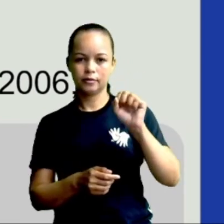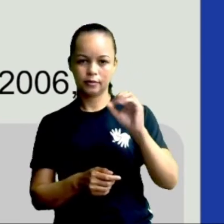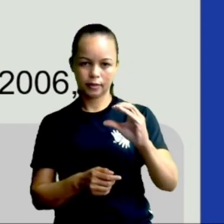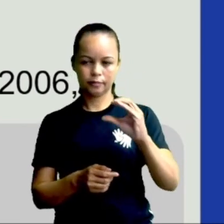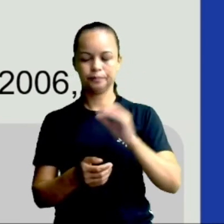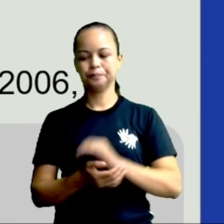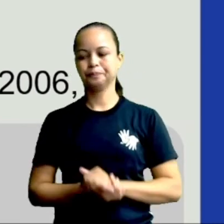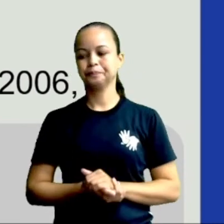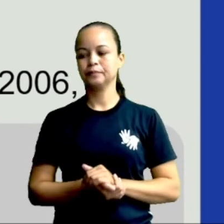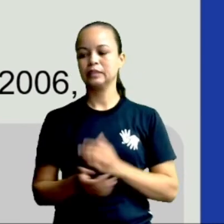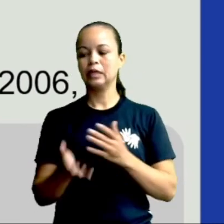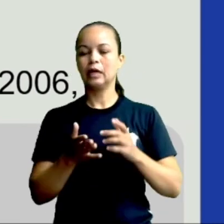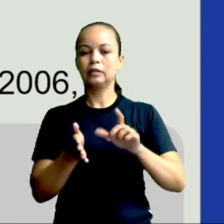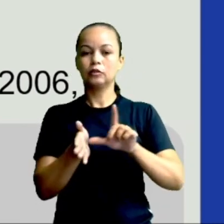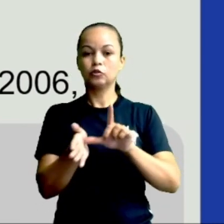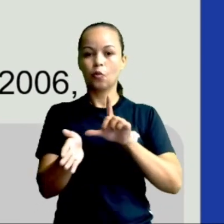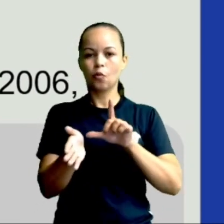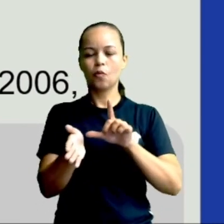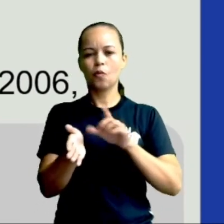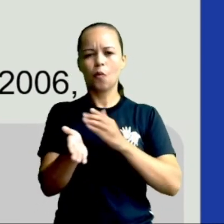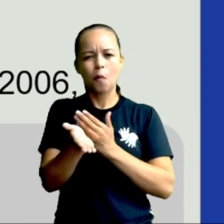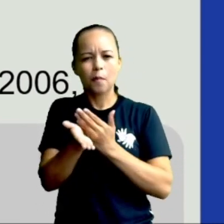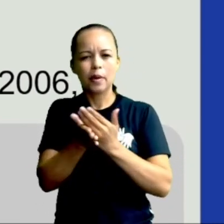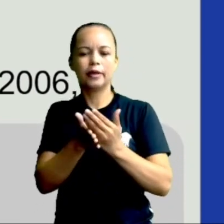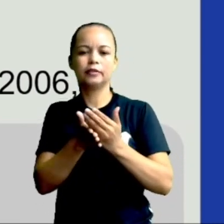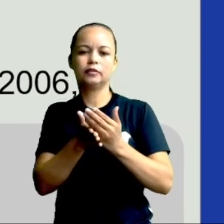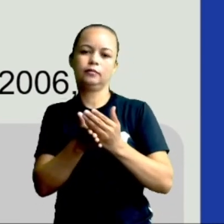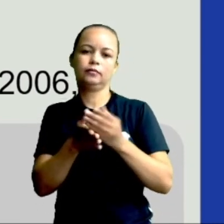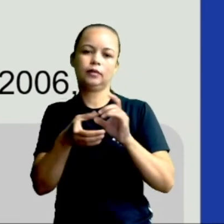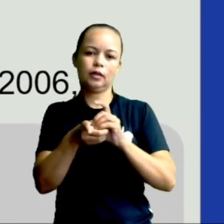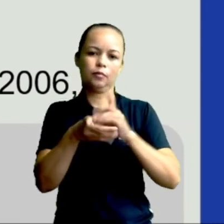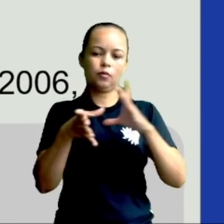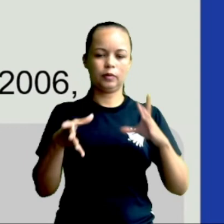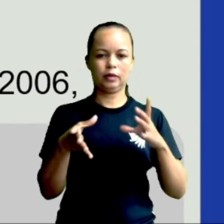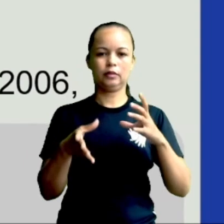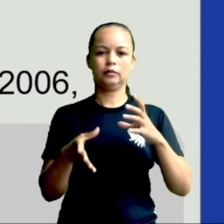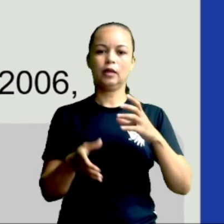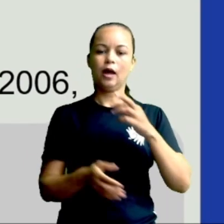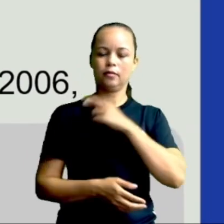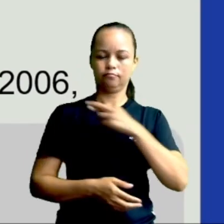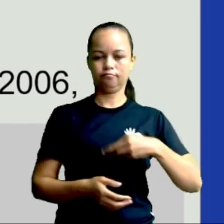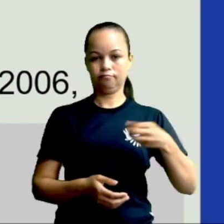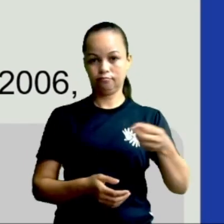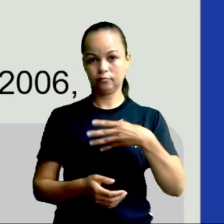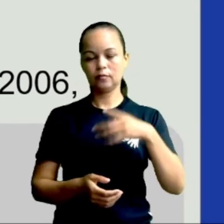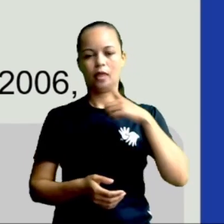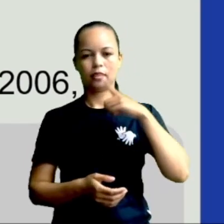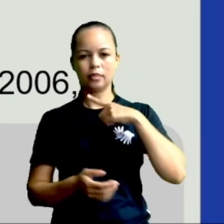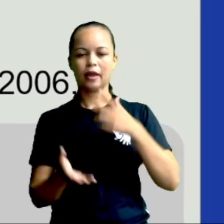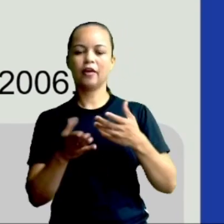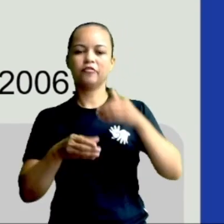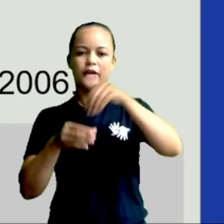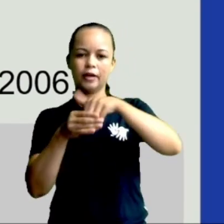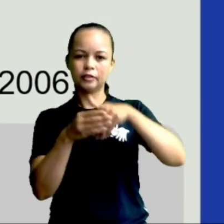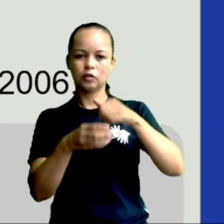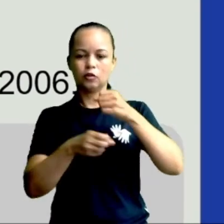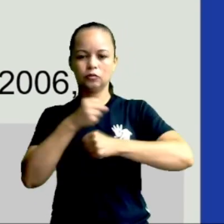gente teve desde o início, né, da democracia, da Nova República, a gente teve eleições